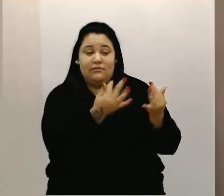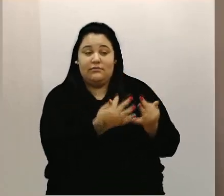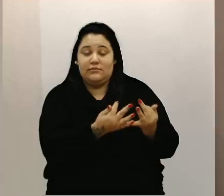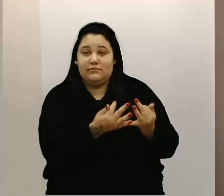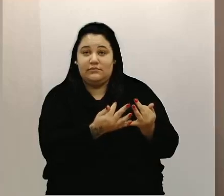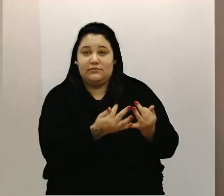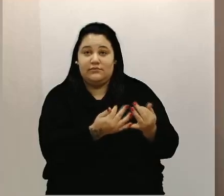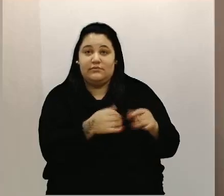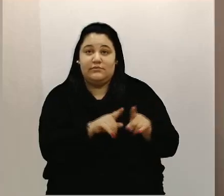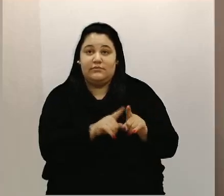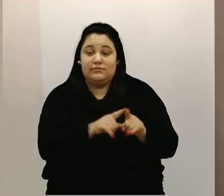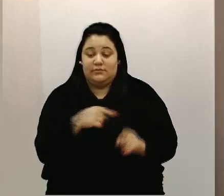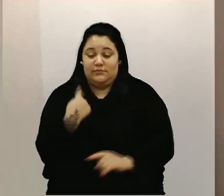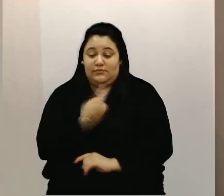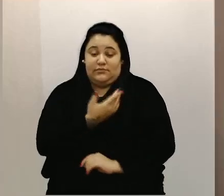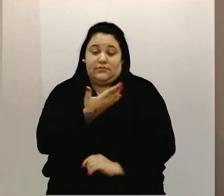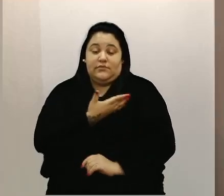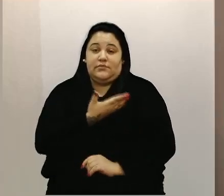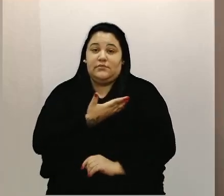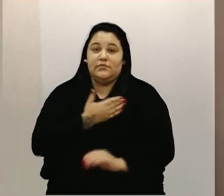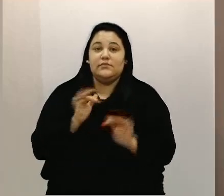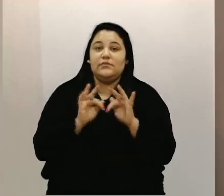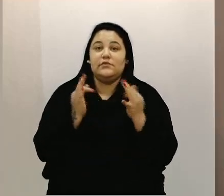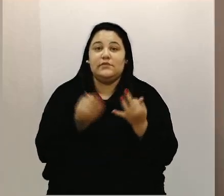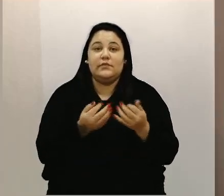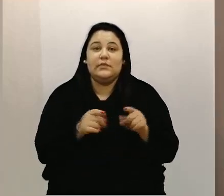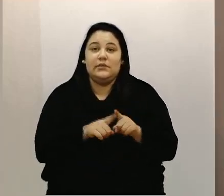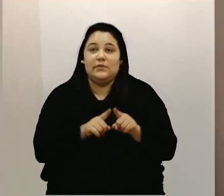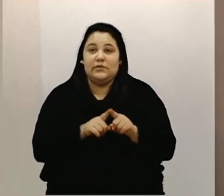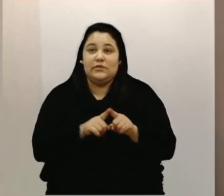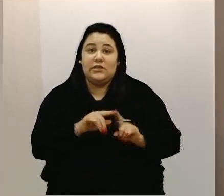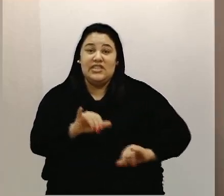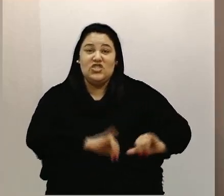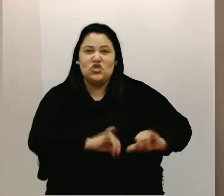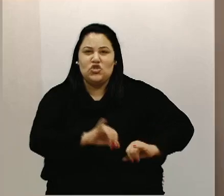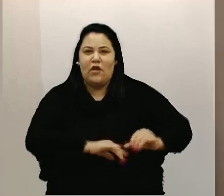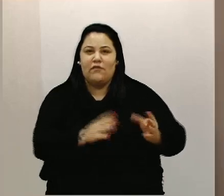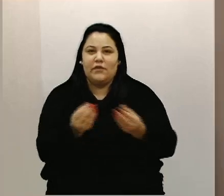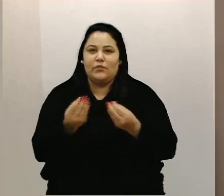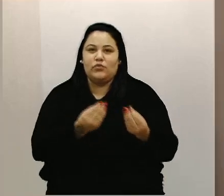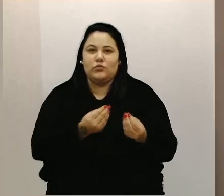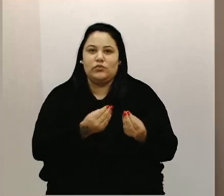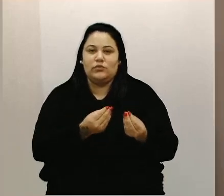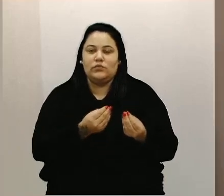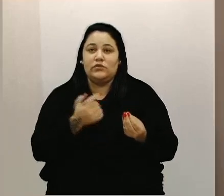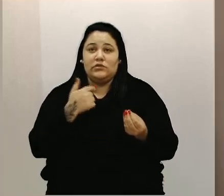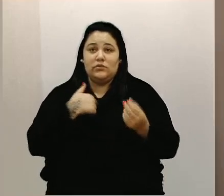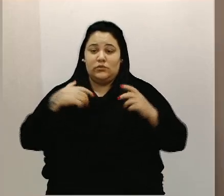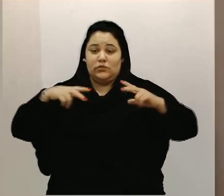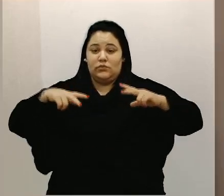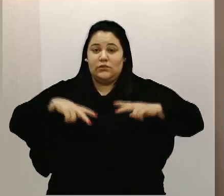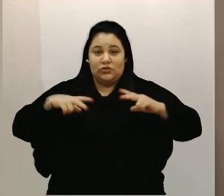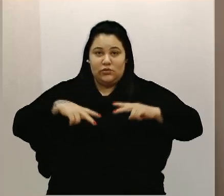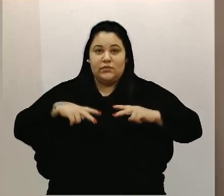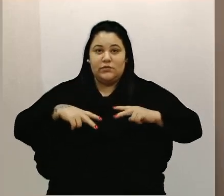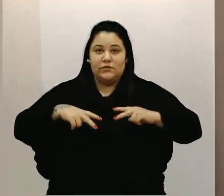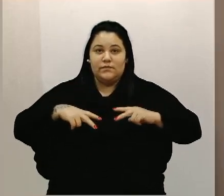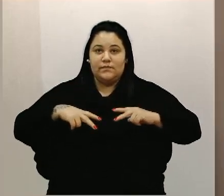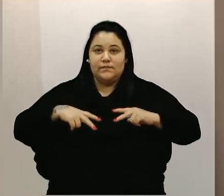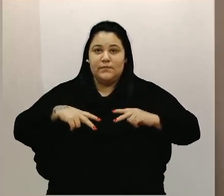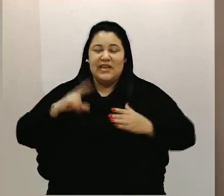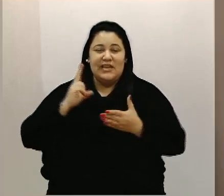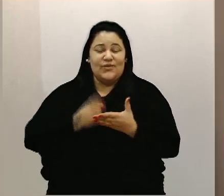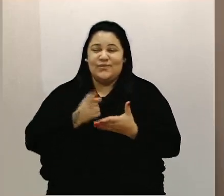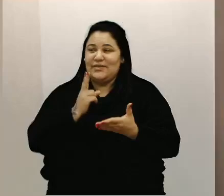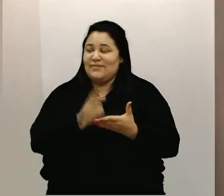os nossos amigos, os nossos familiares, e eles sofrem muito com isso. Então eu, particularmente, sempre reprovei e